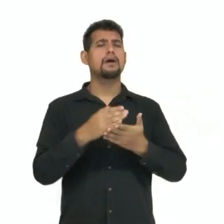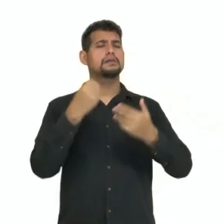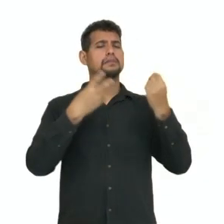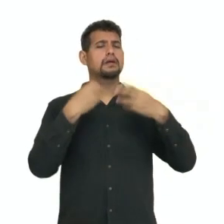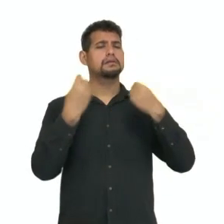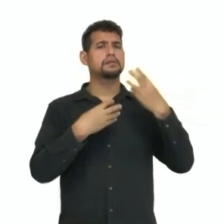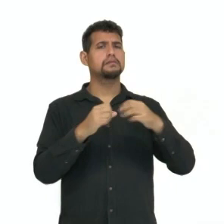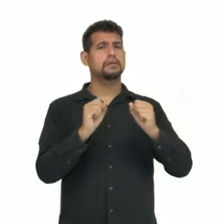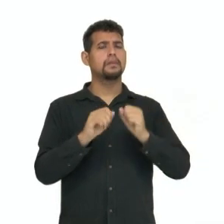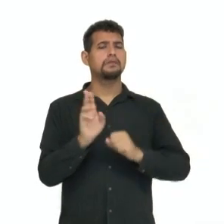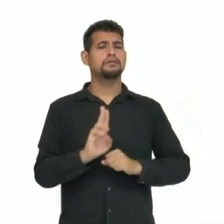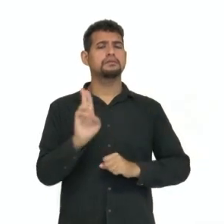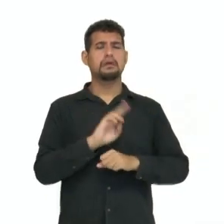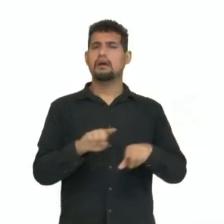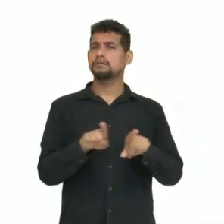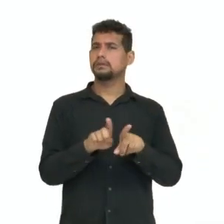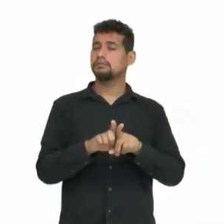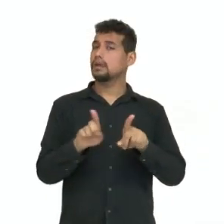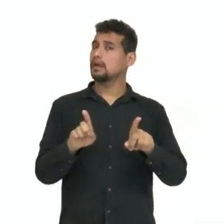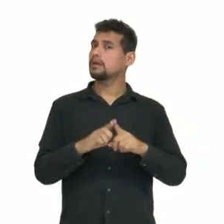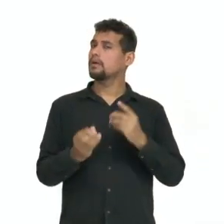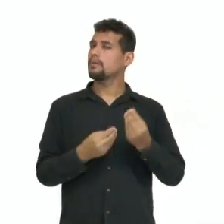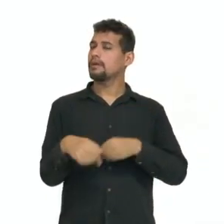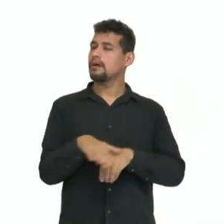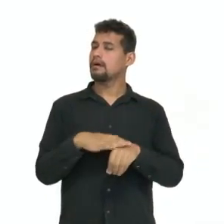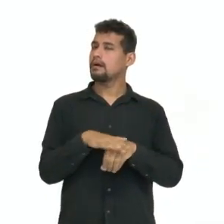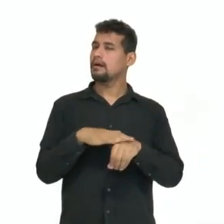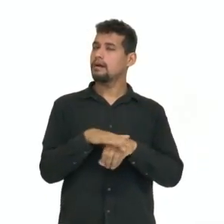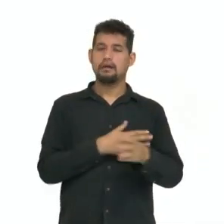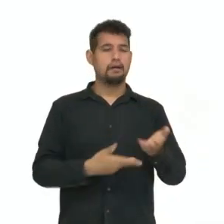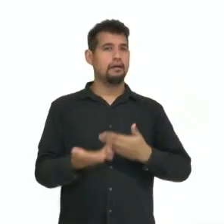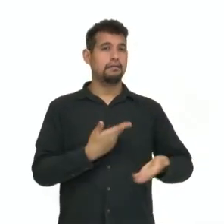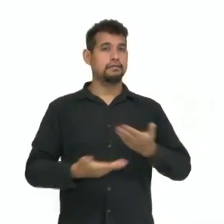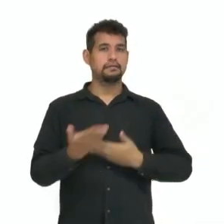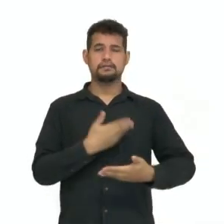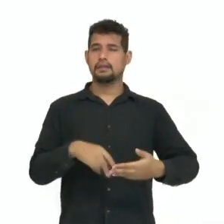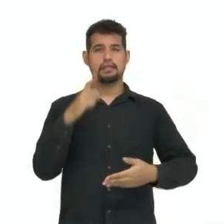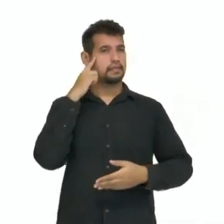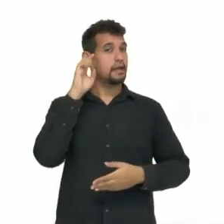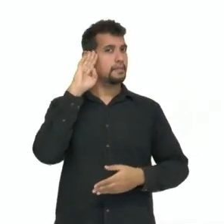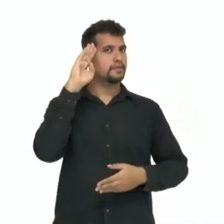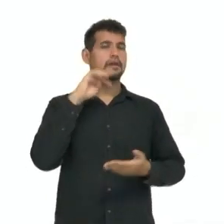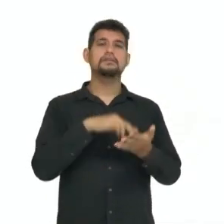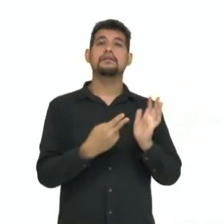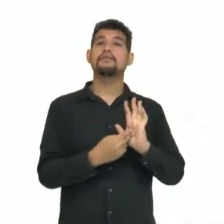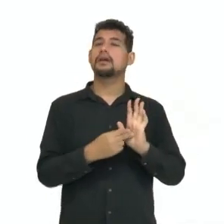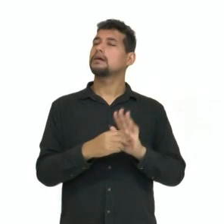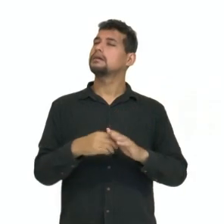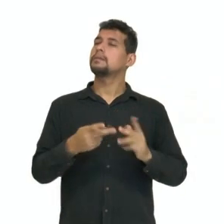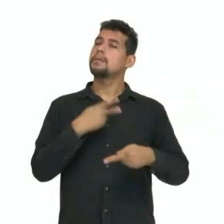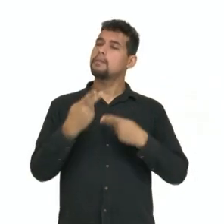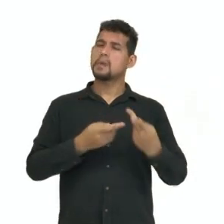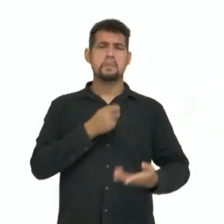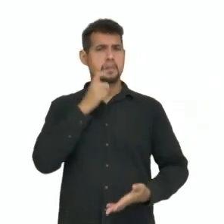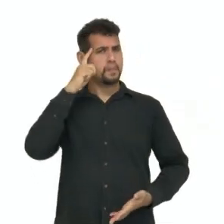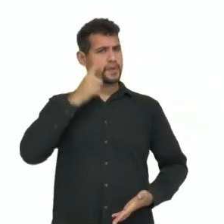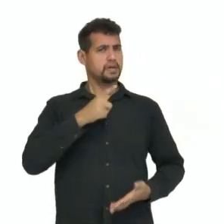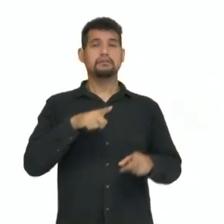você poderia usar, né, a articulação da sua tese seriam argumentos de autoridade,